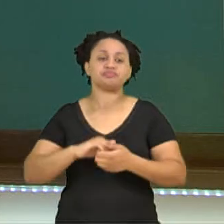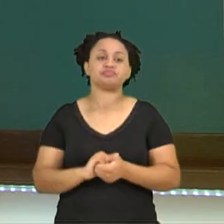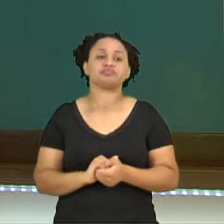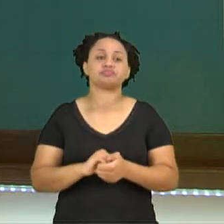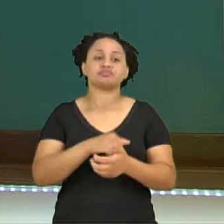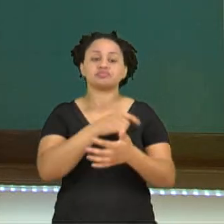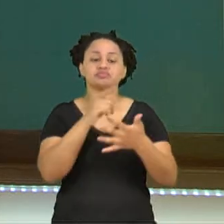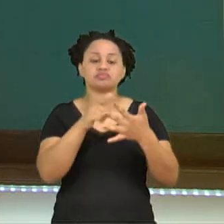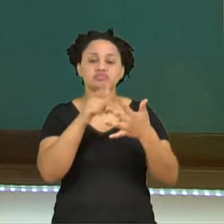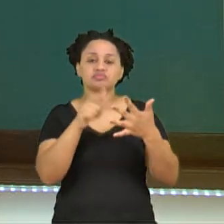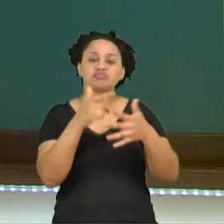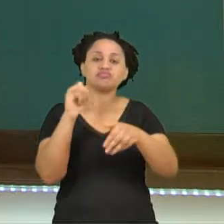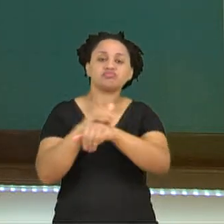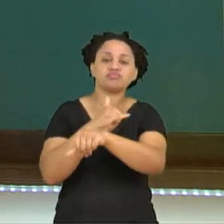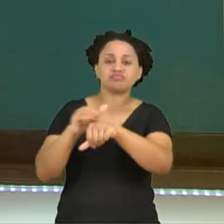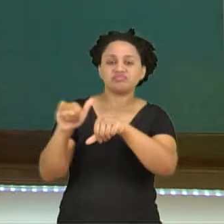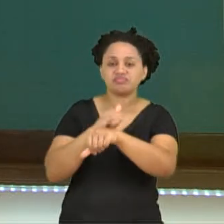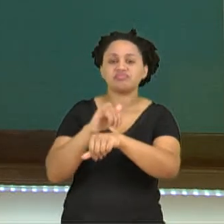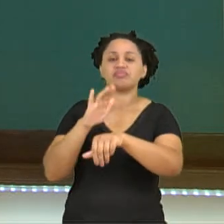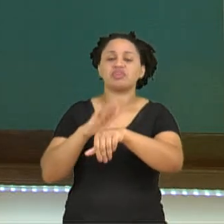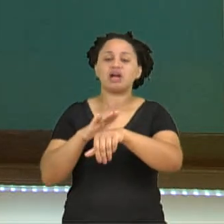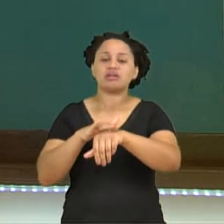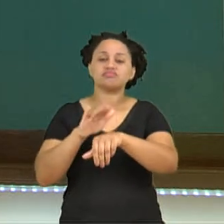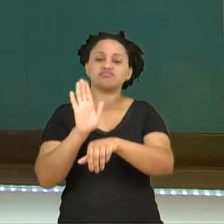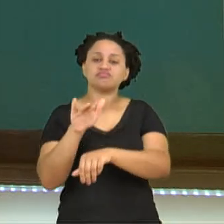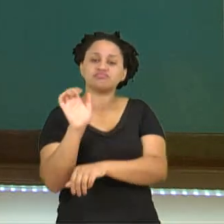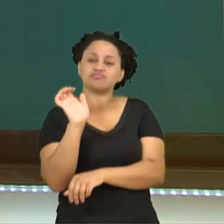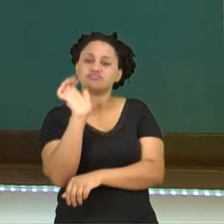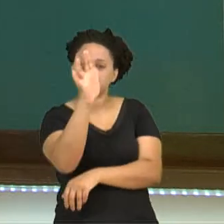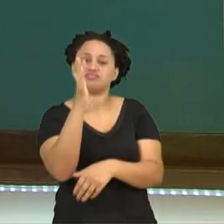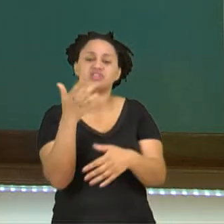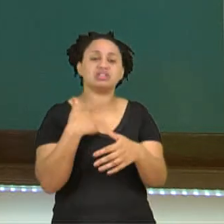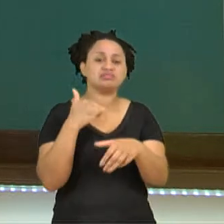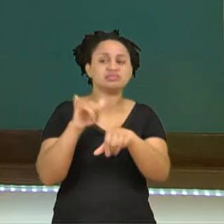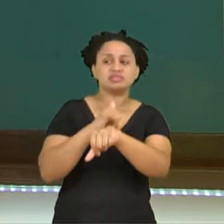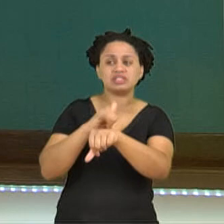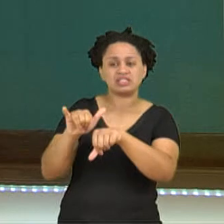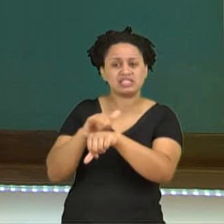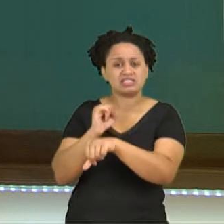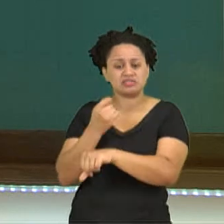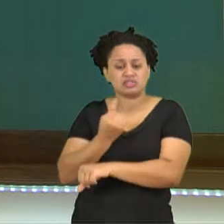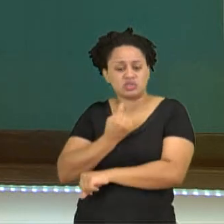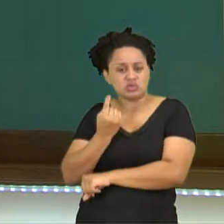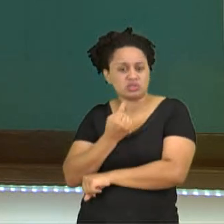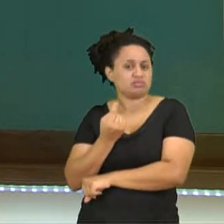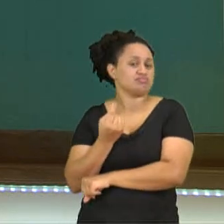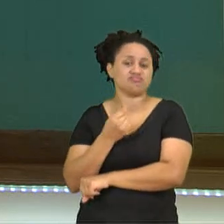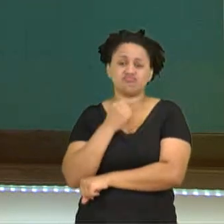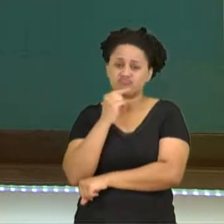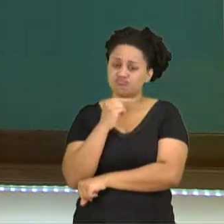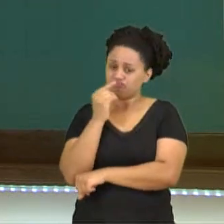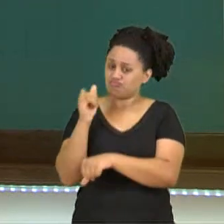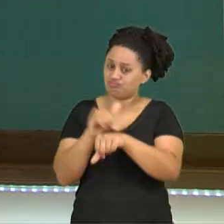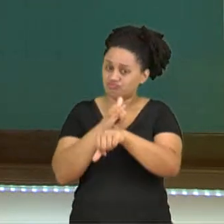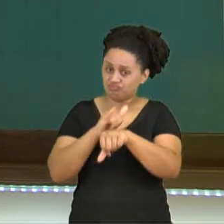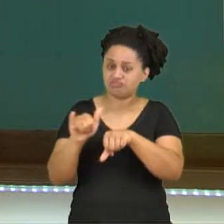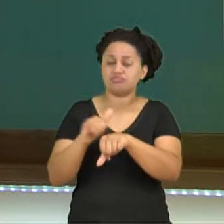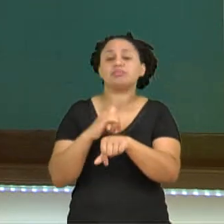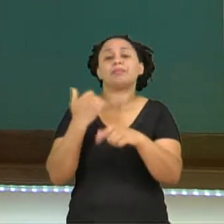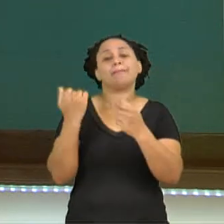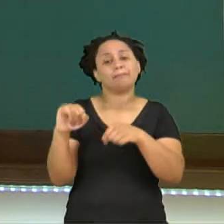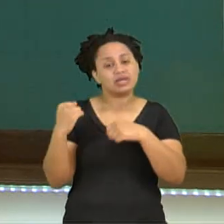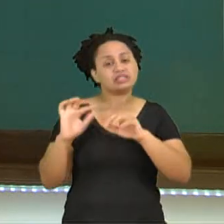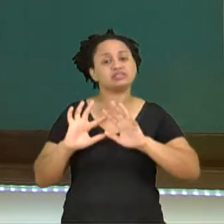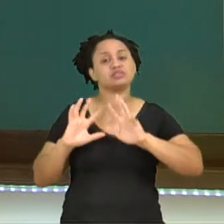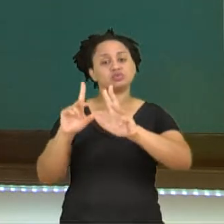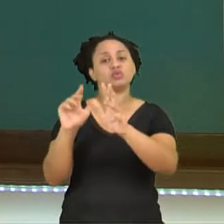estratégia de jogo, a estratégia que você vai utilizar, se você trabalhar sozinho, você não vai conseguir realizar essa estratégia. Então,